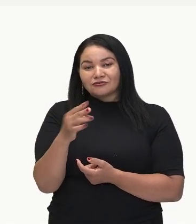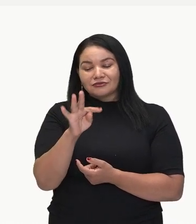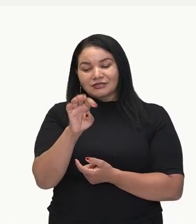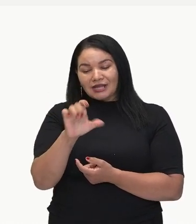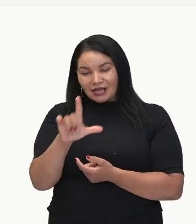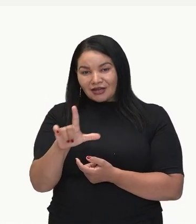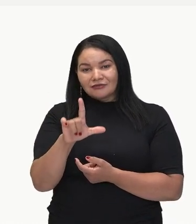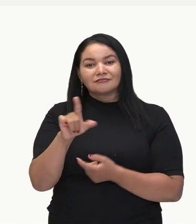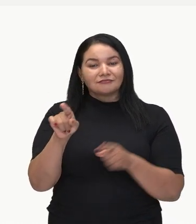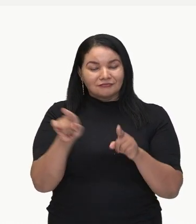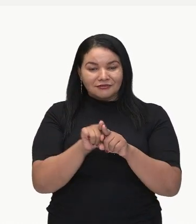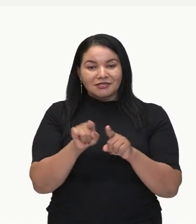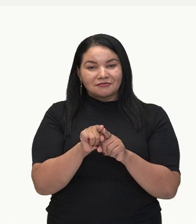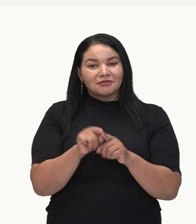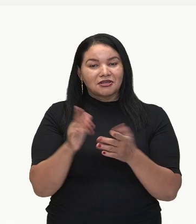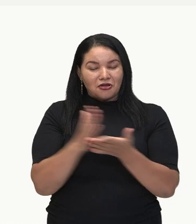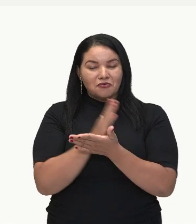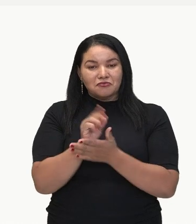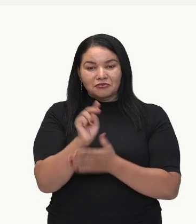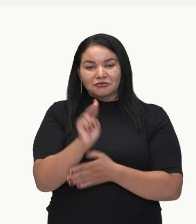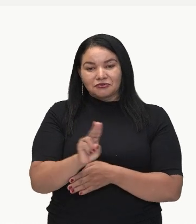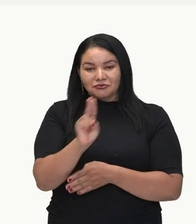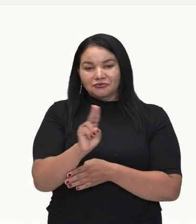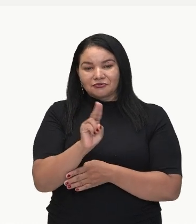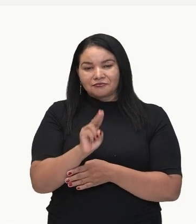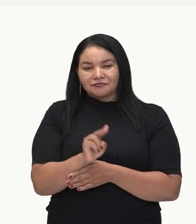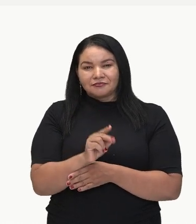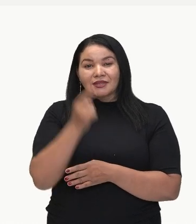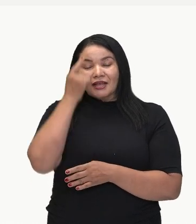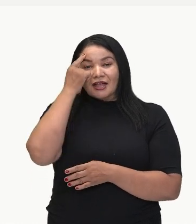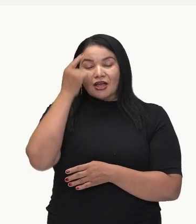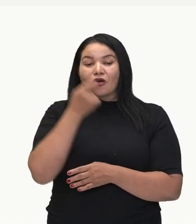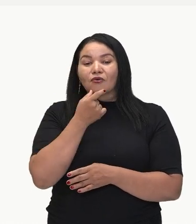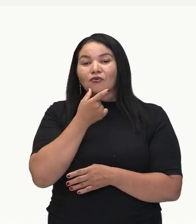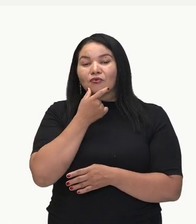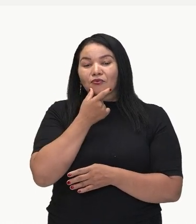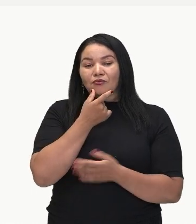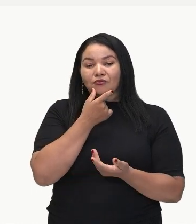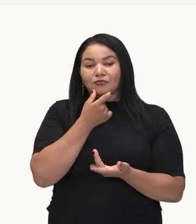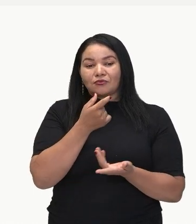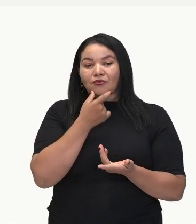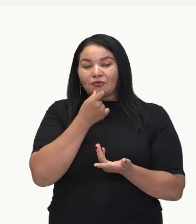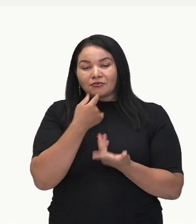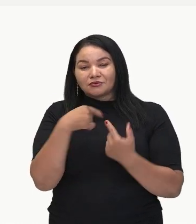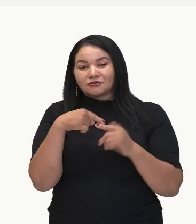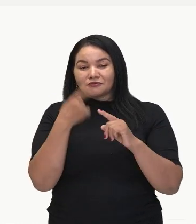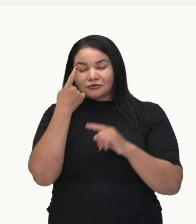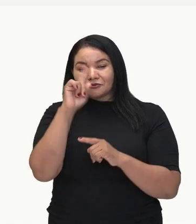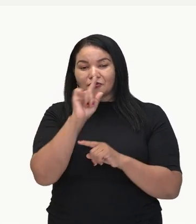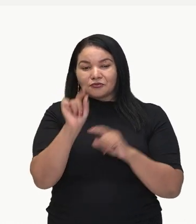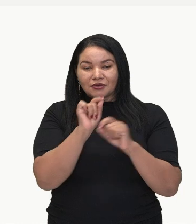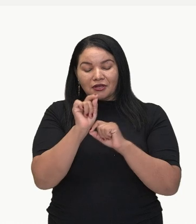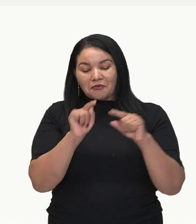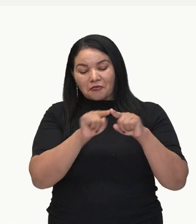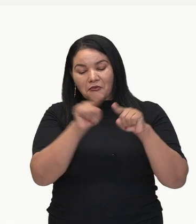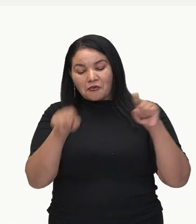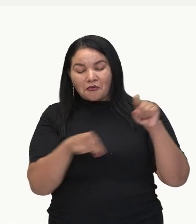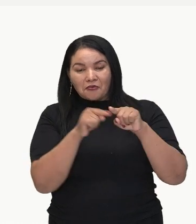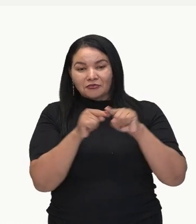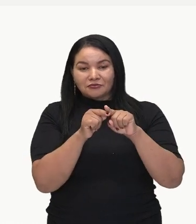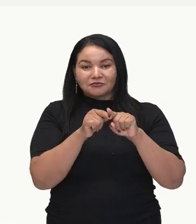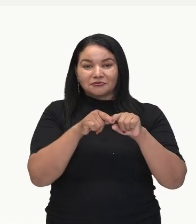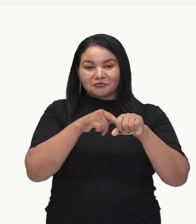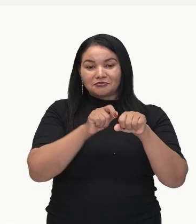tel também. Você sabia que o nome do pneu era pneumático? Duvido